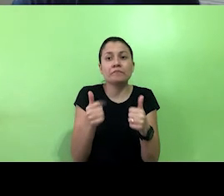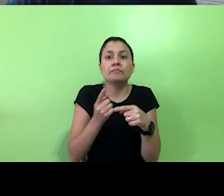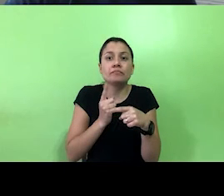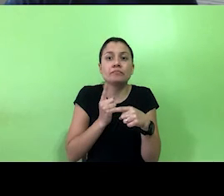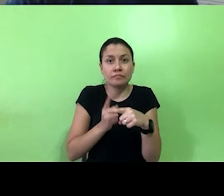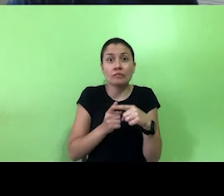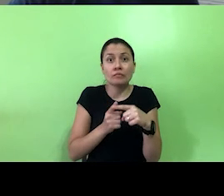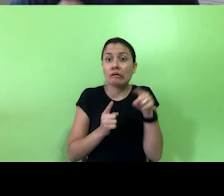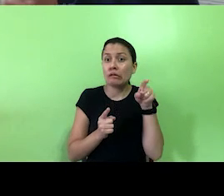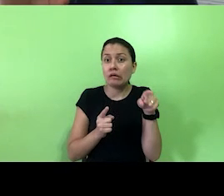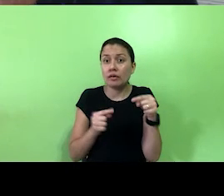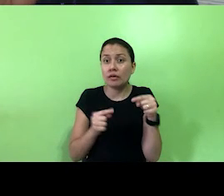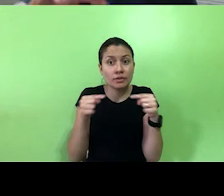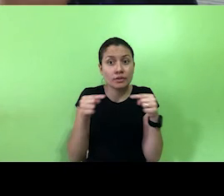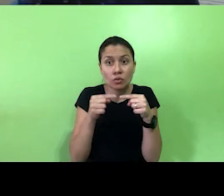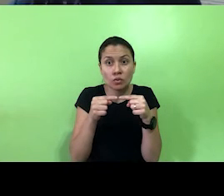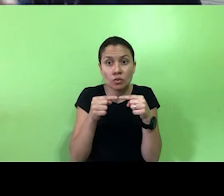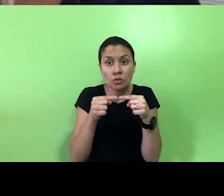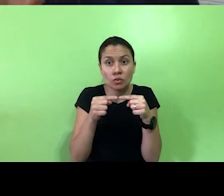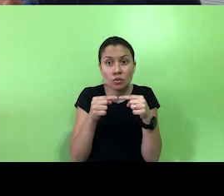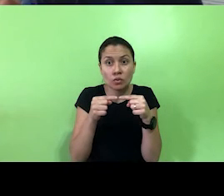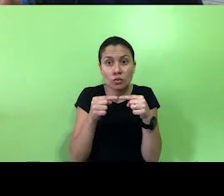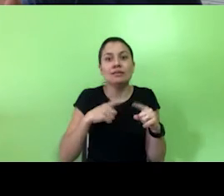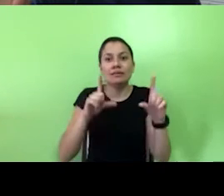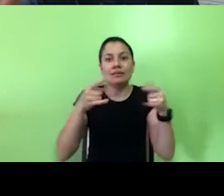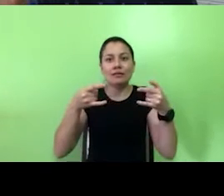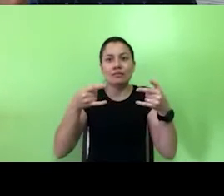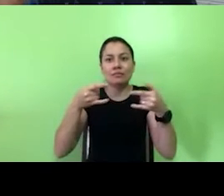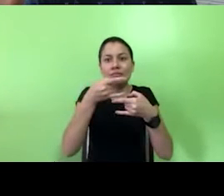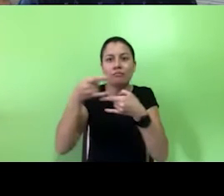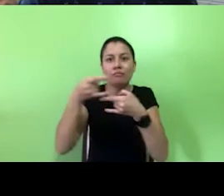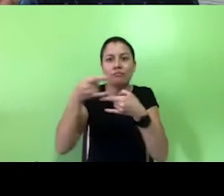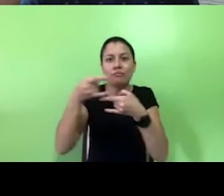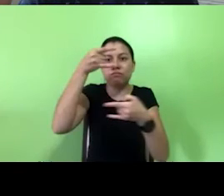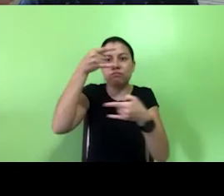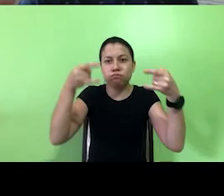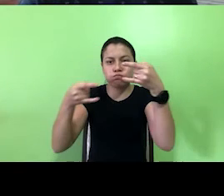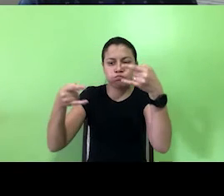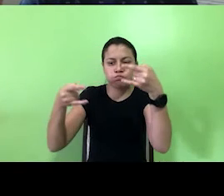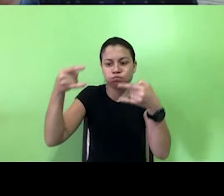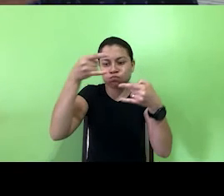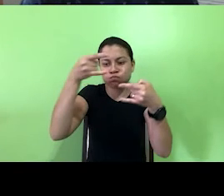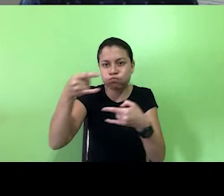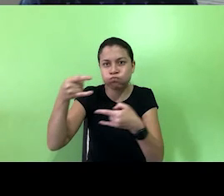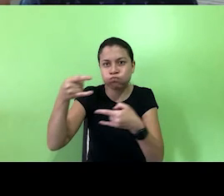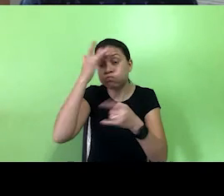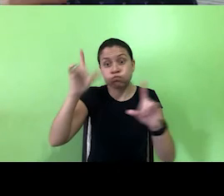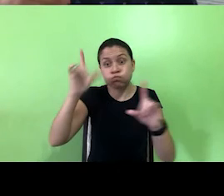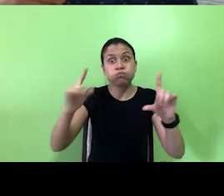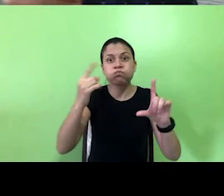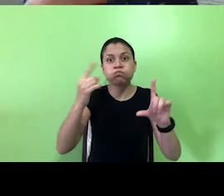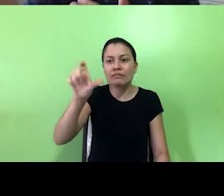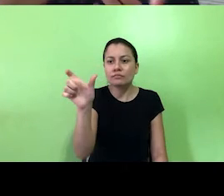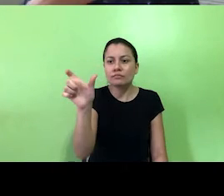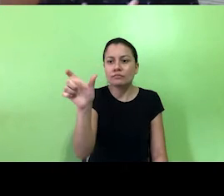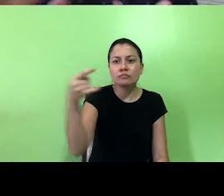dos únicos a ter a opção da janela flutuante para quem tinha só um monitor. Então, isso a gente fazia com que o usuário